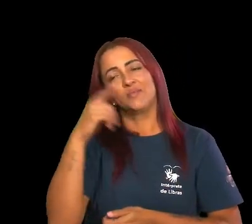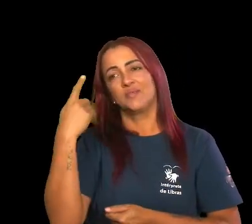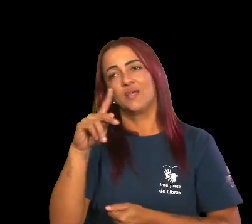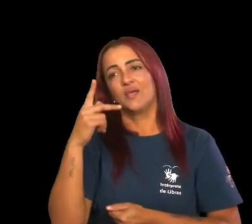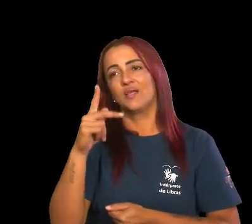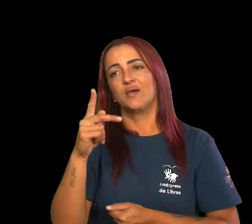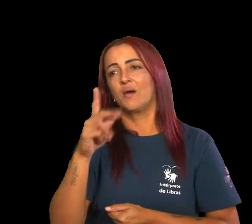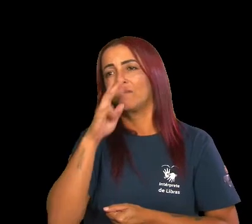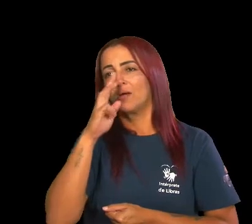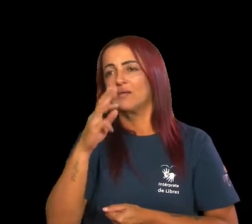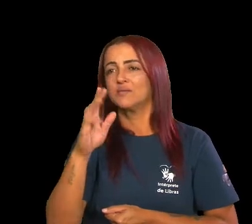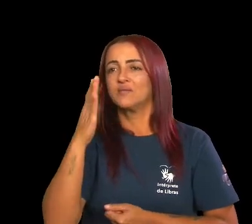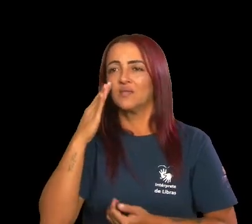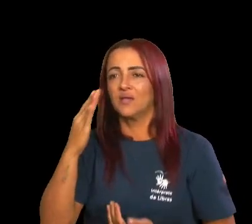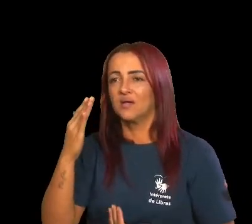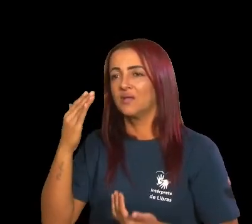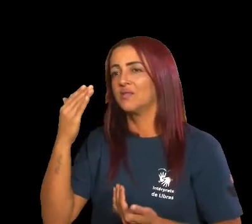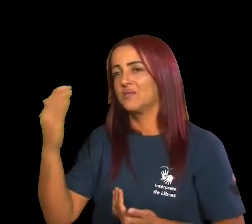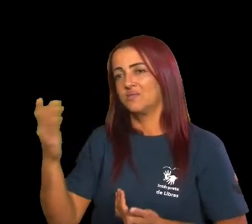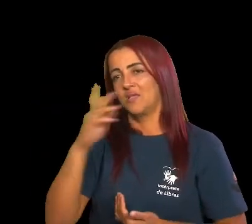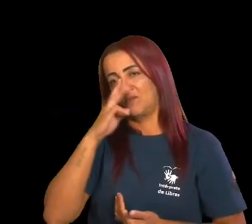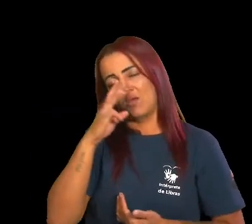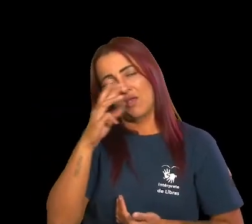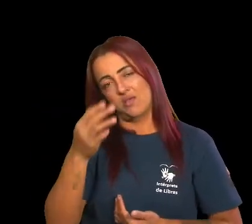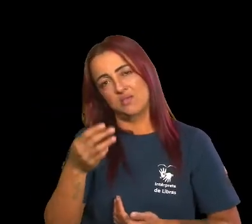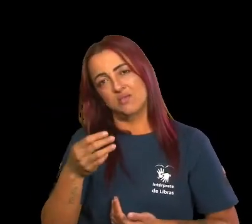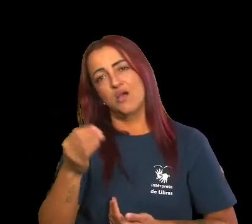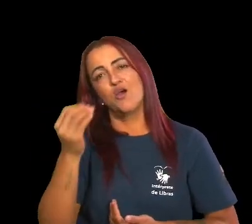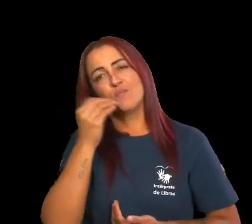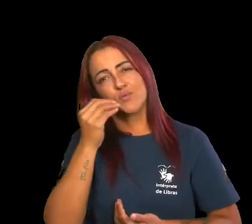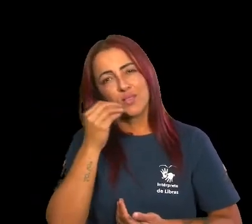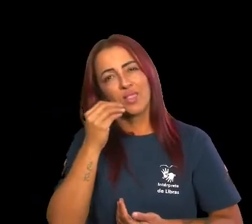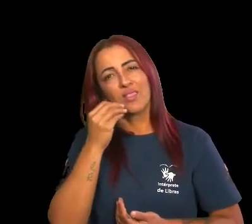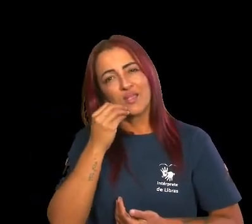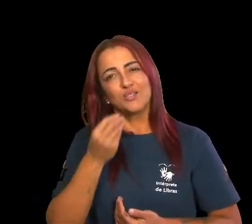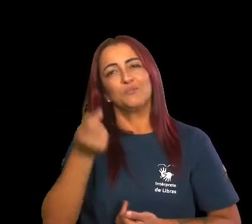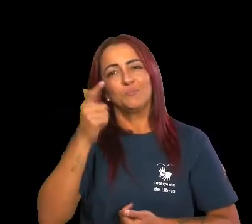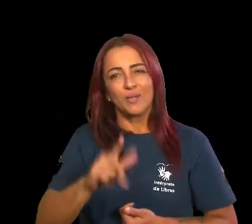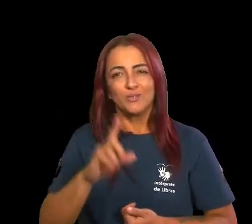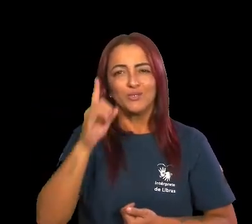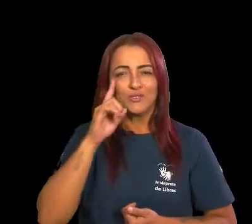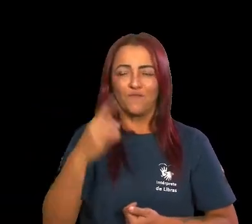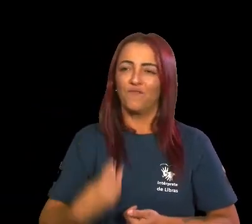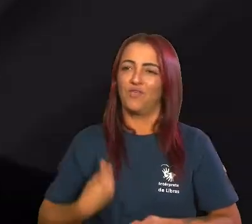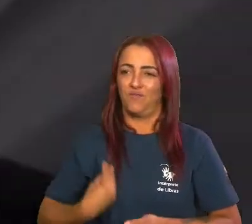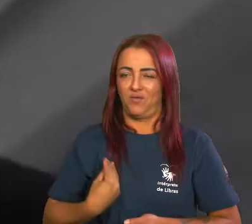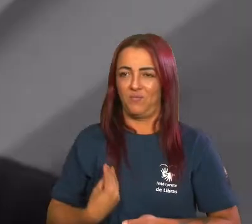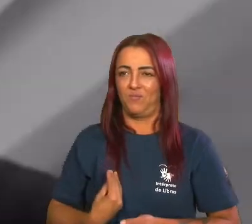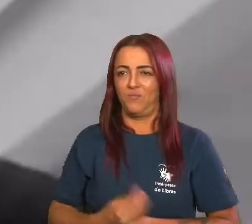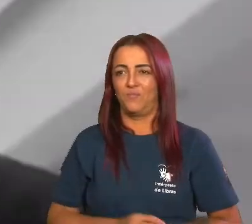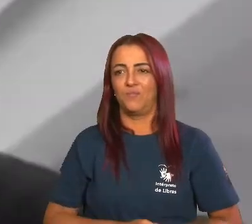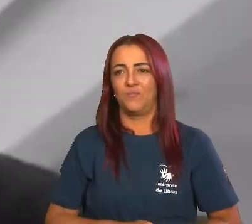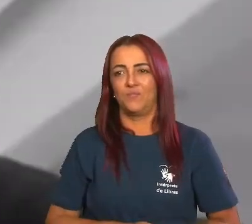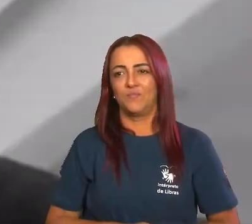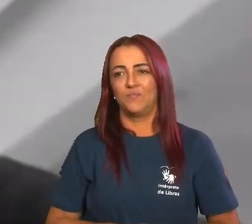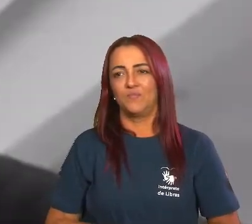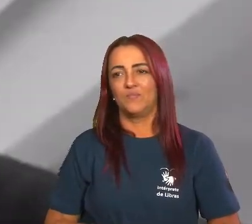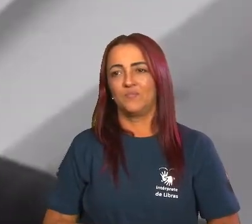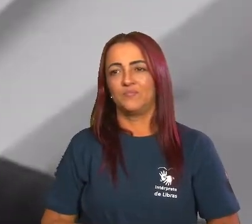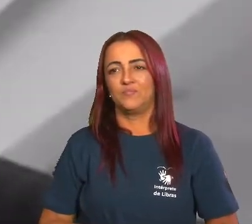se estivesse agradecendo pela oportunidade de mais um dia de vida.